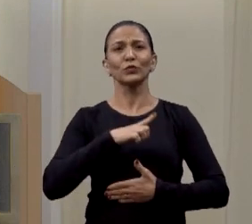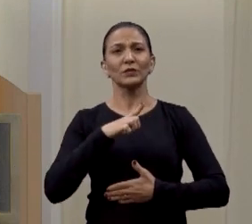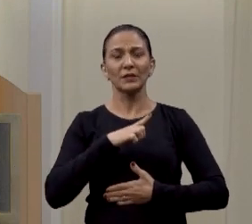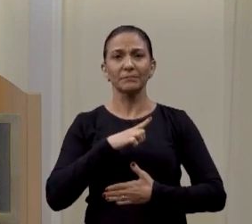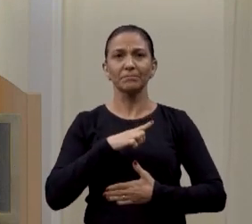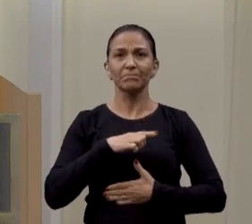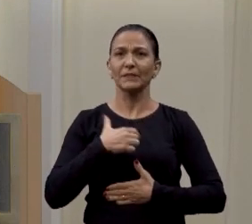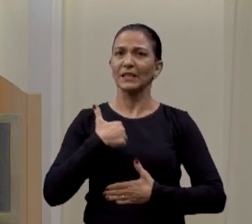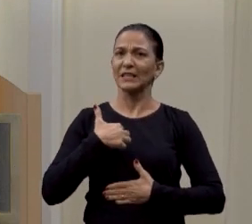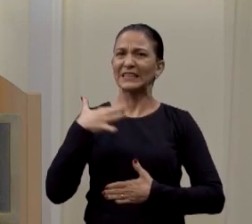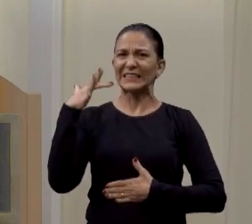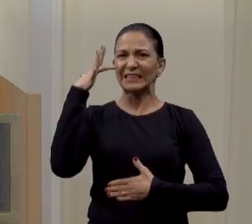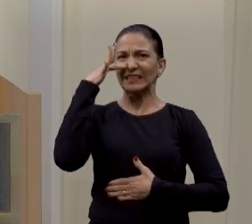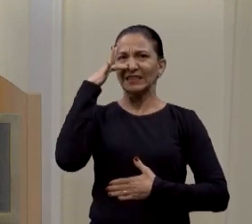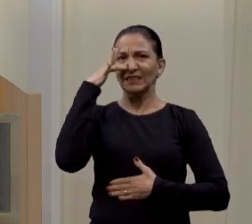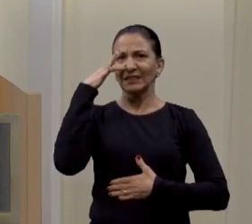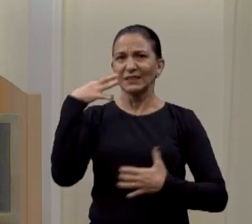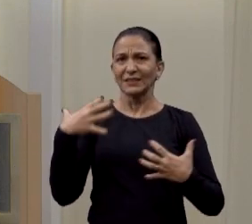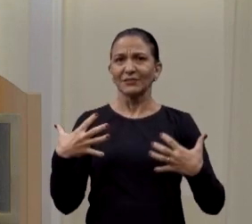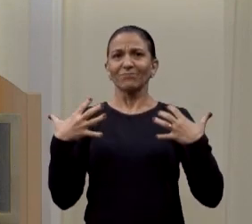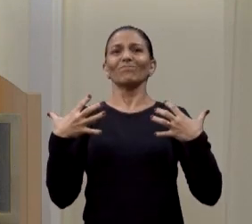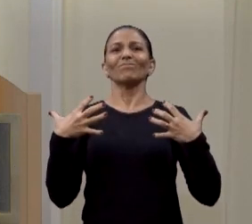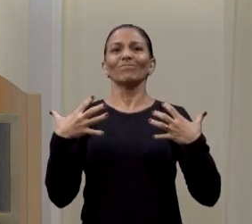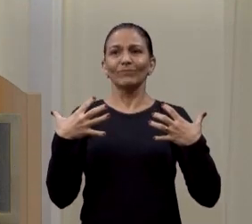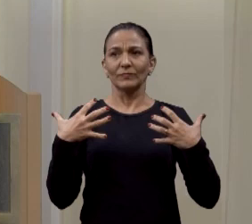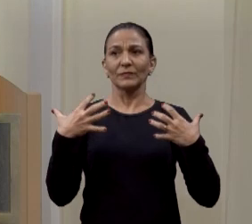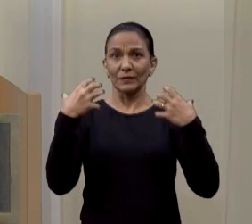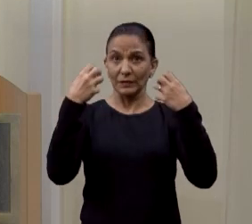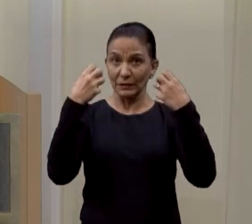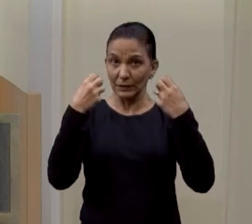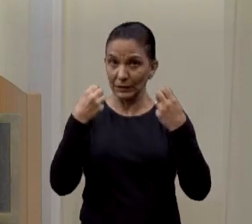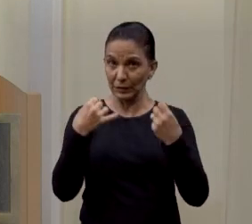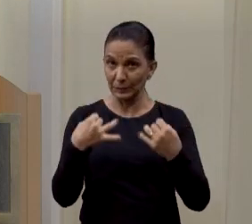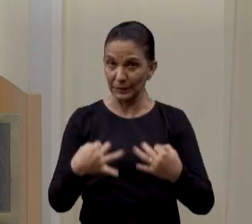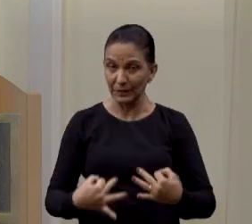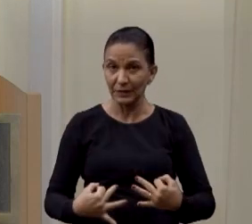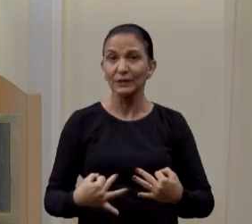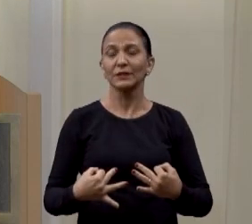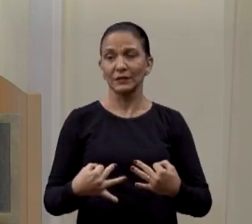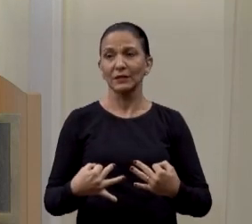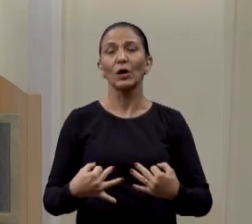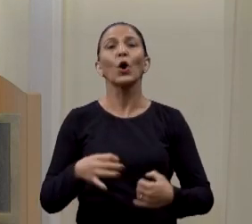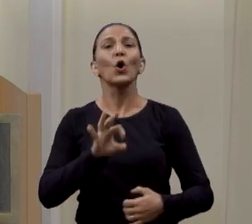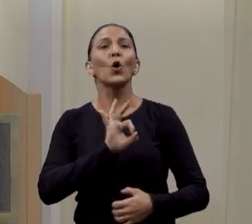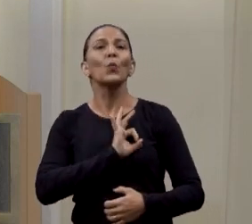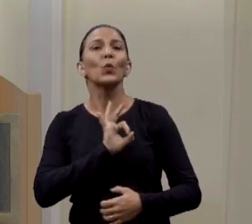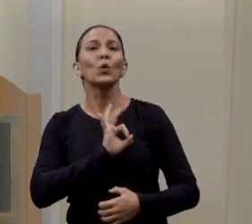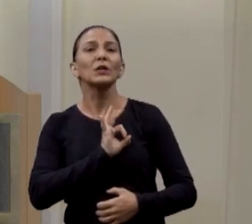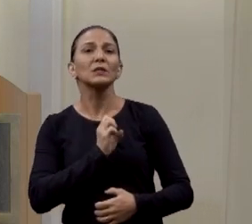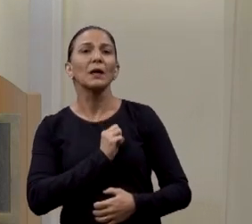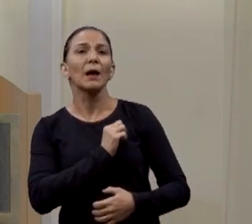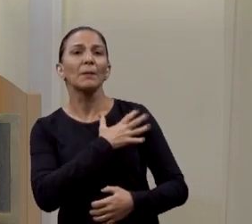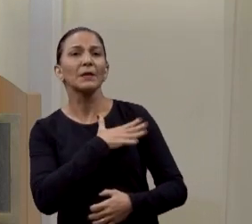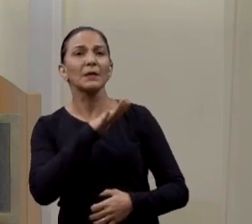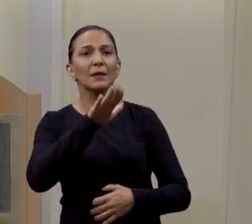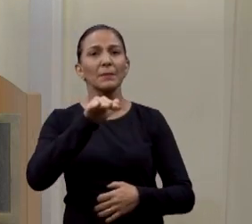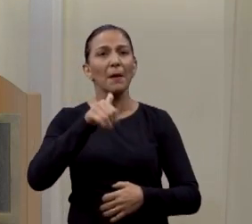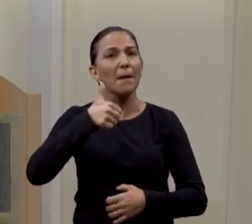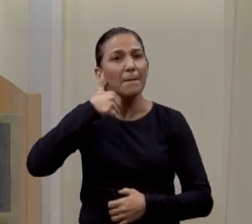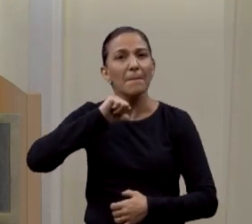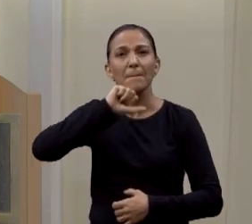minha surpresa, como já bem relatado, já sucessivas aí, os policiais foram acionados pela mãe da